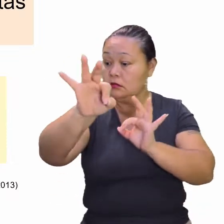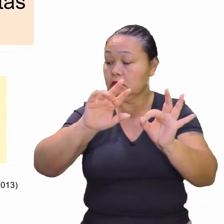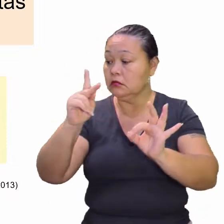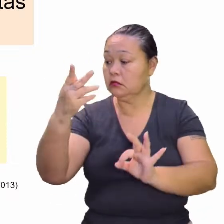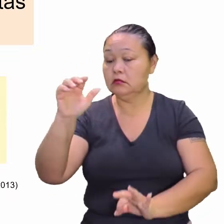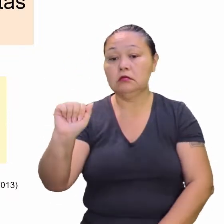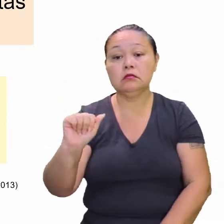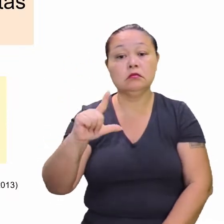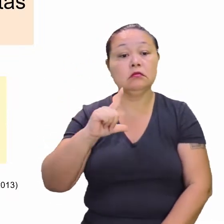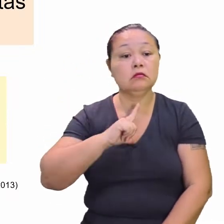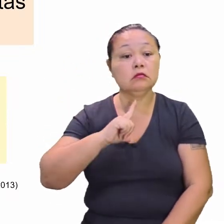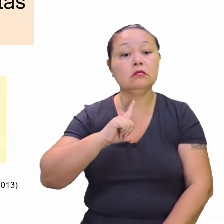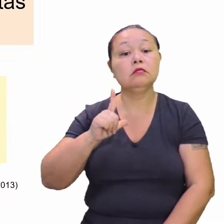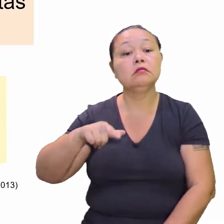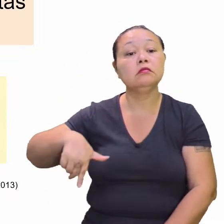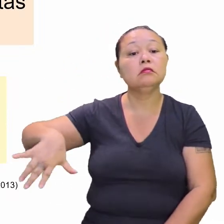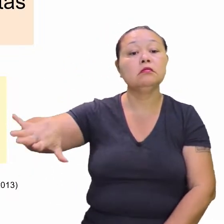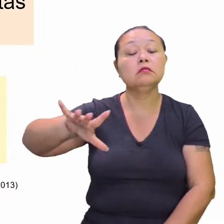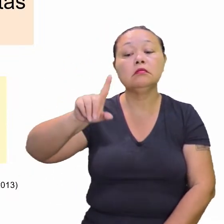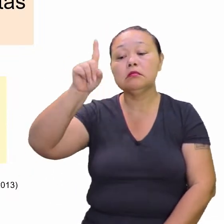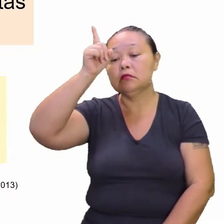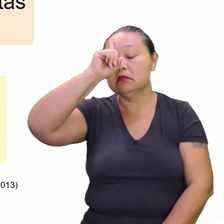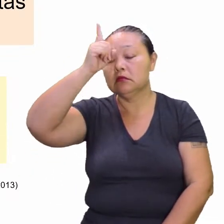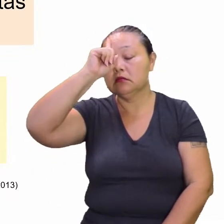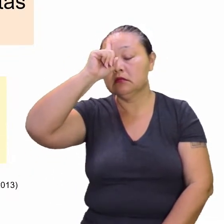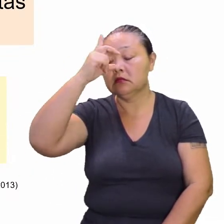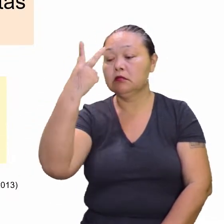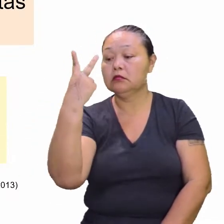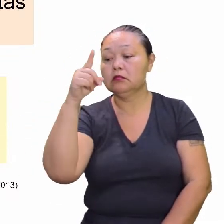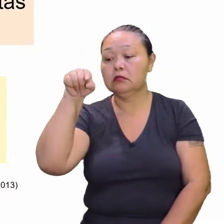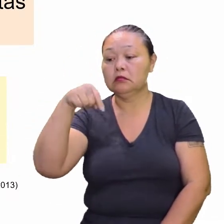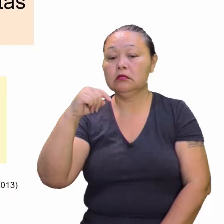hectares, são produzidos diariamente